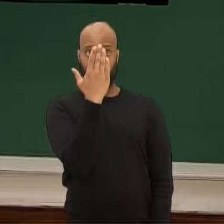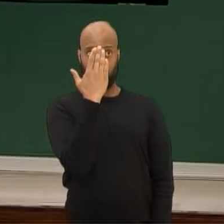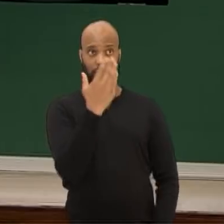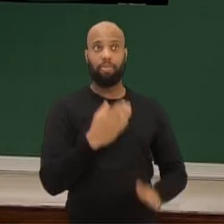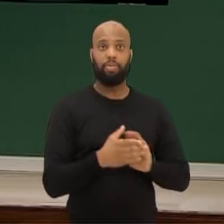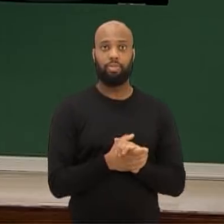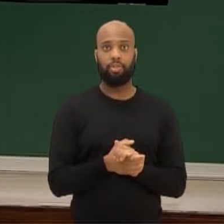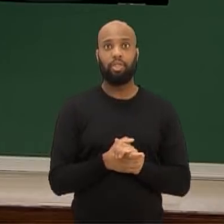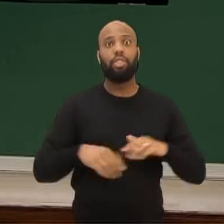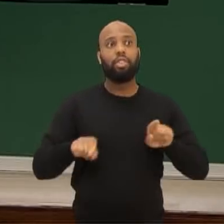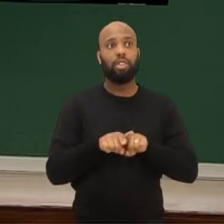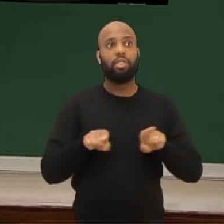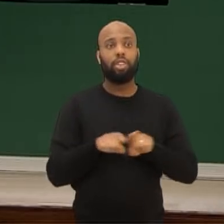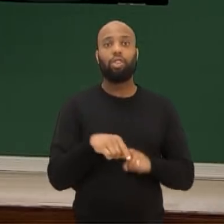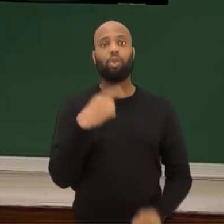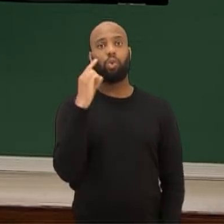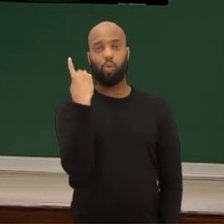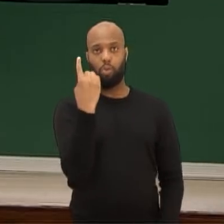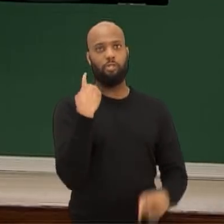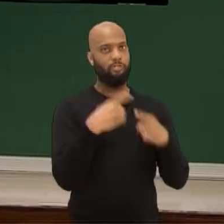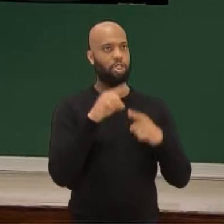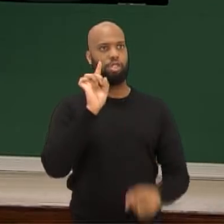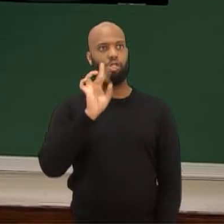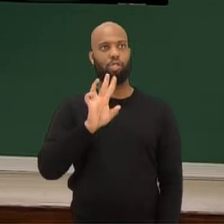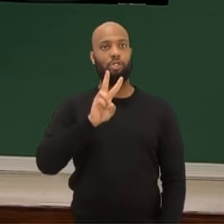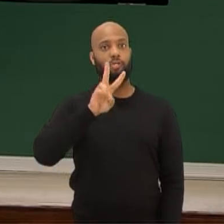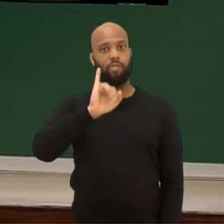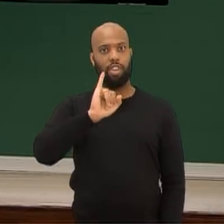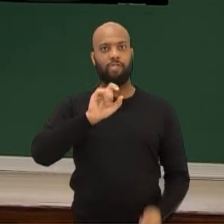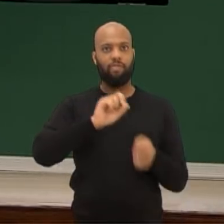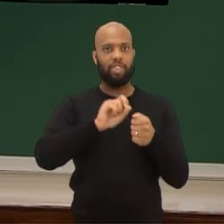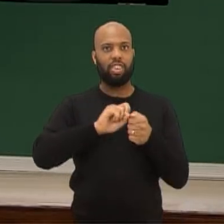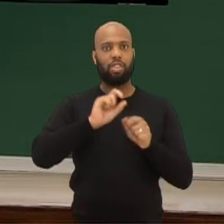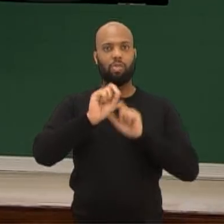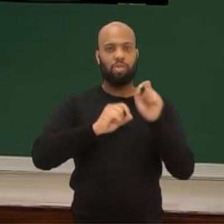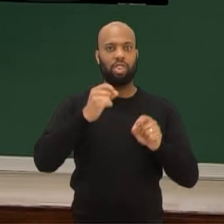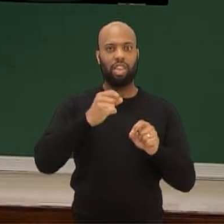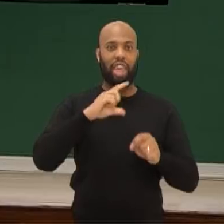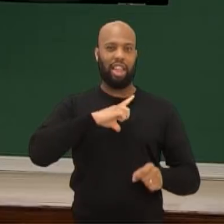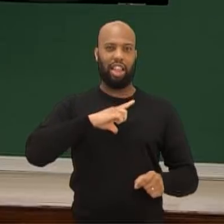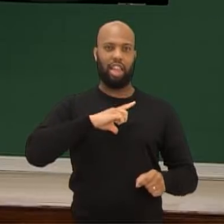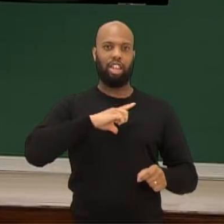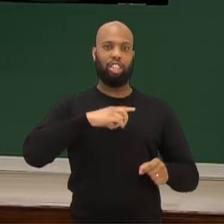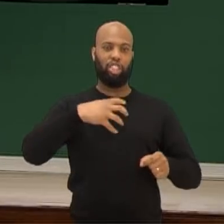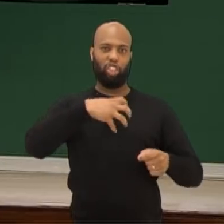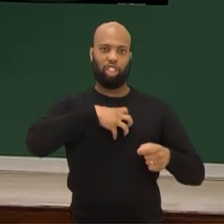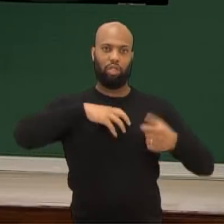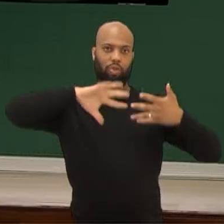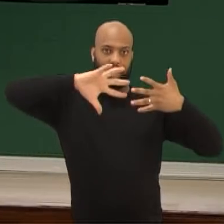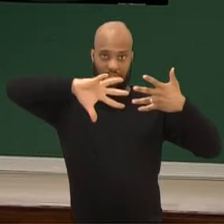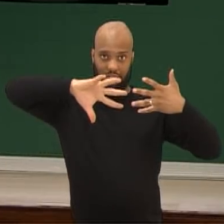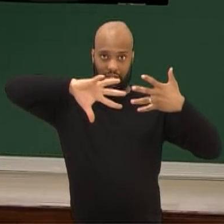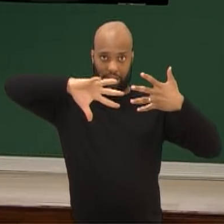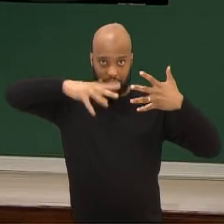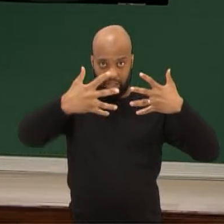E a reflexão dela é uma vez só. Então, ela só vai virar essa figura para que ocorra o encaixe. Logo, o